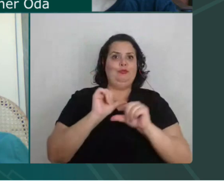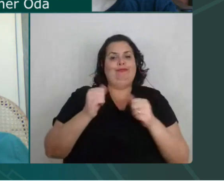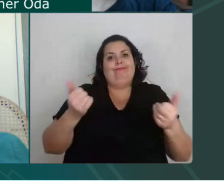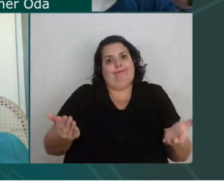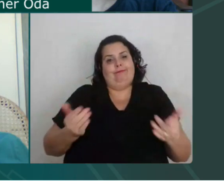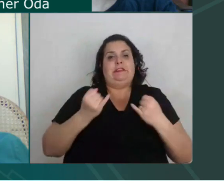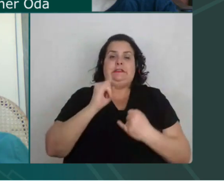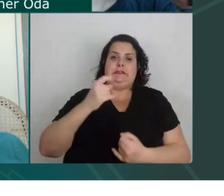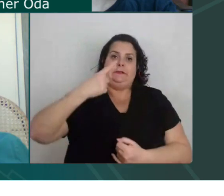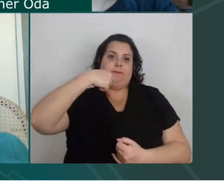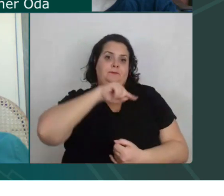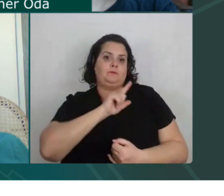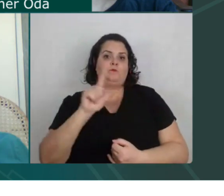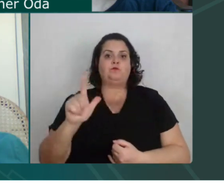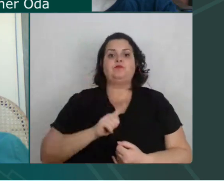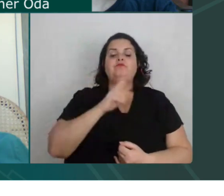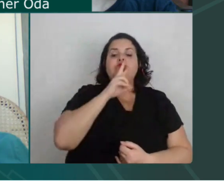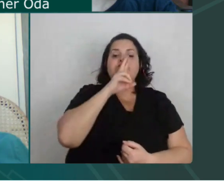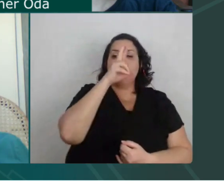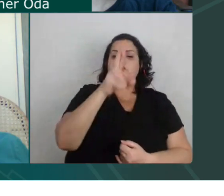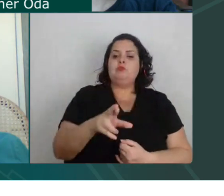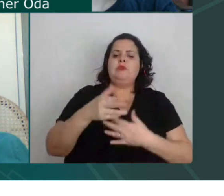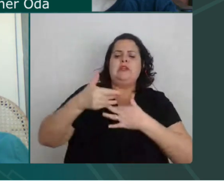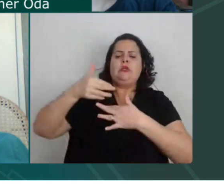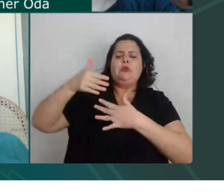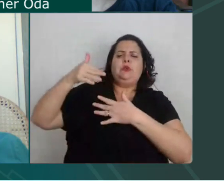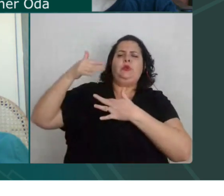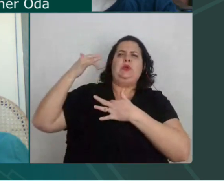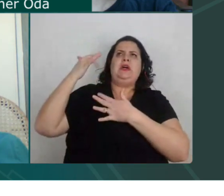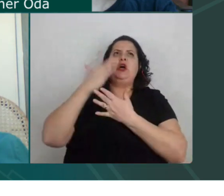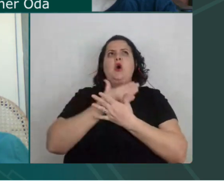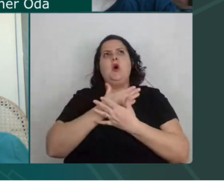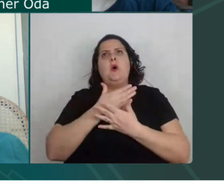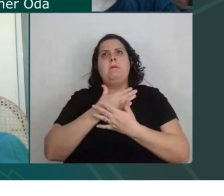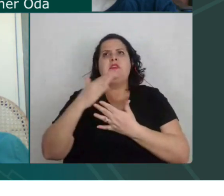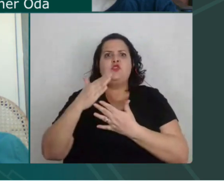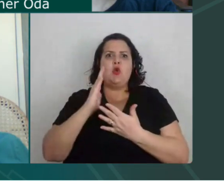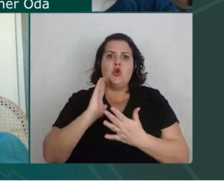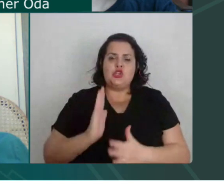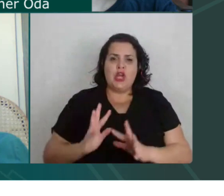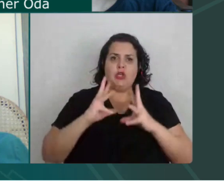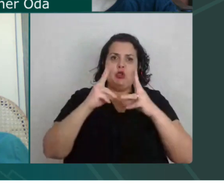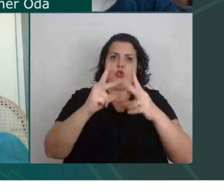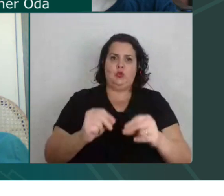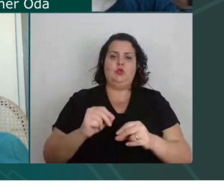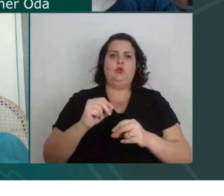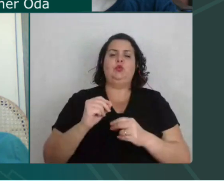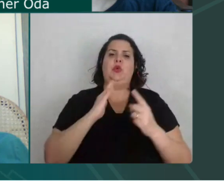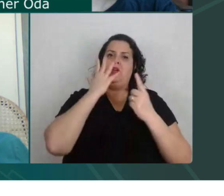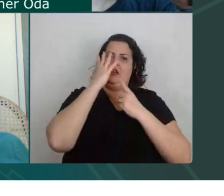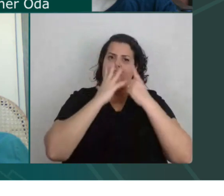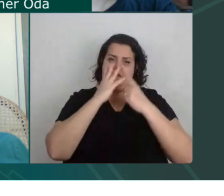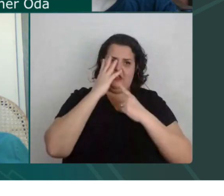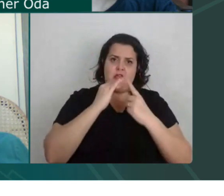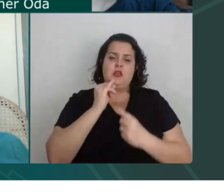resposta desta forma, desde o início, lá em fevereiro, organizado um sistema de testagem